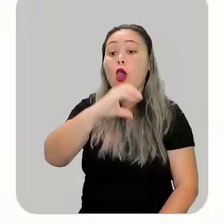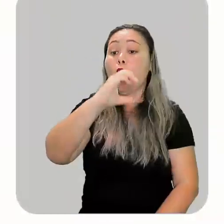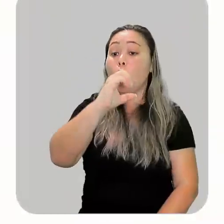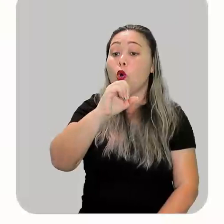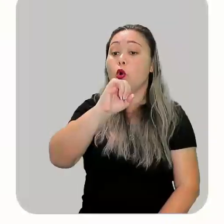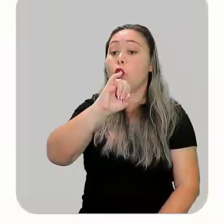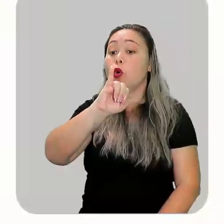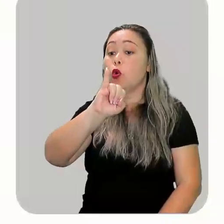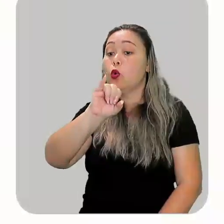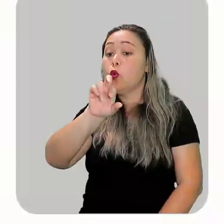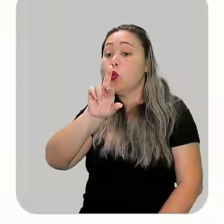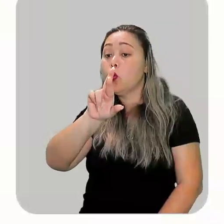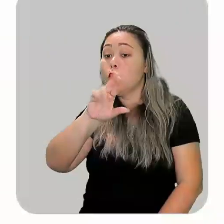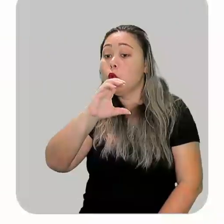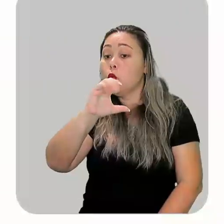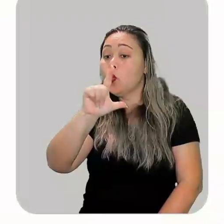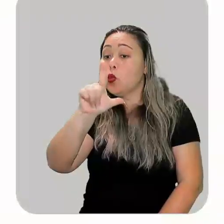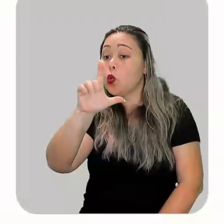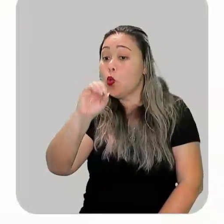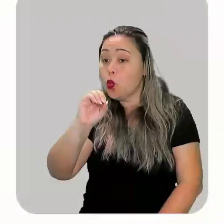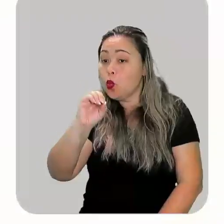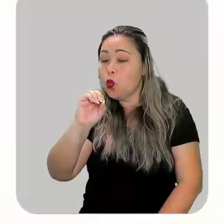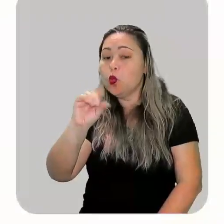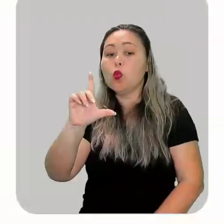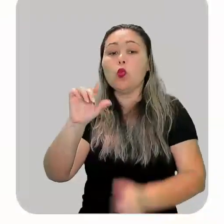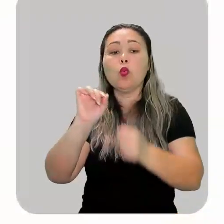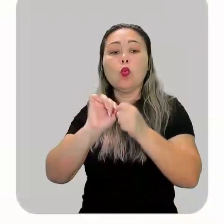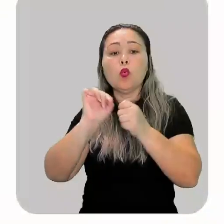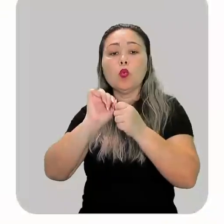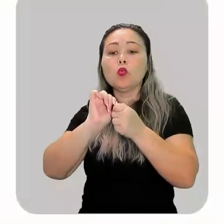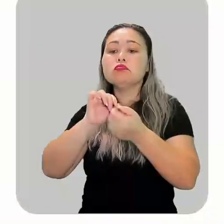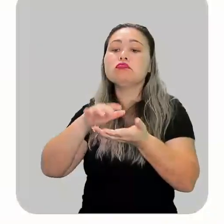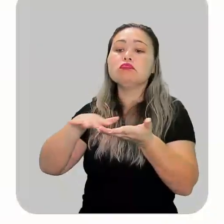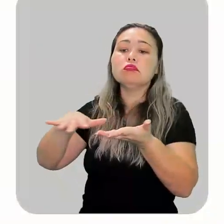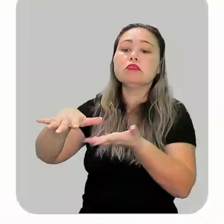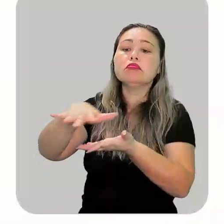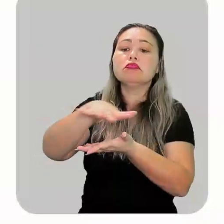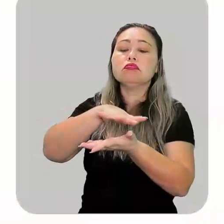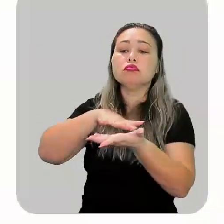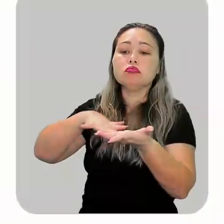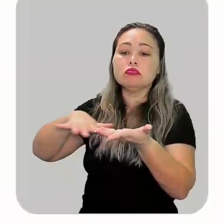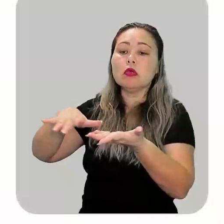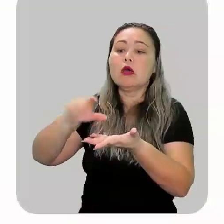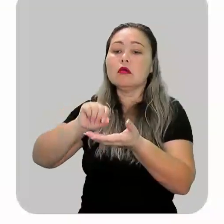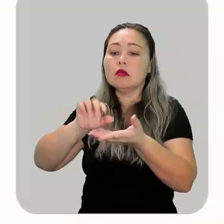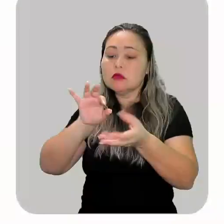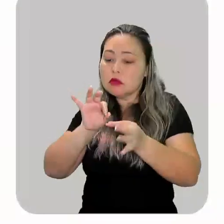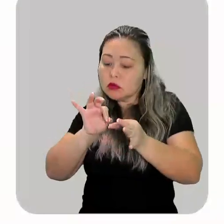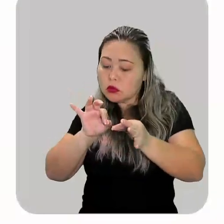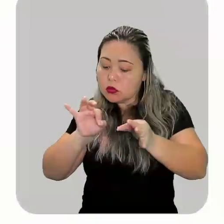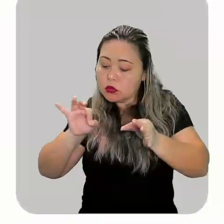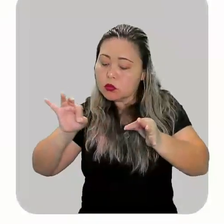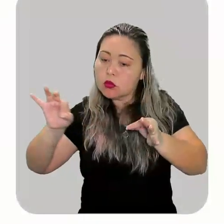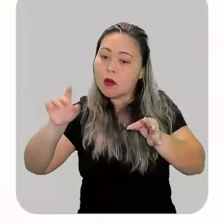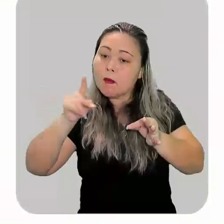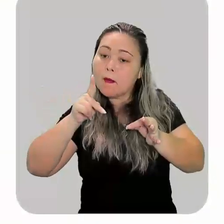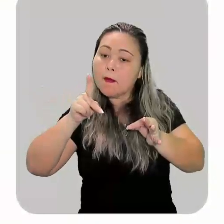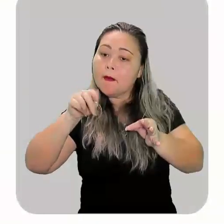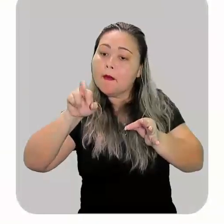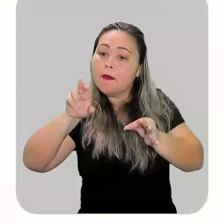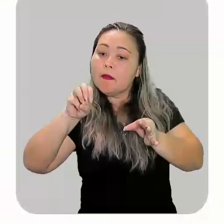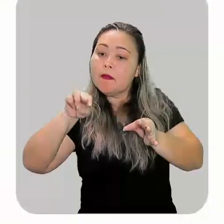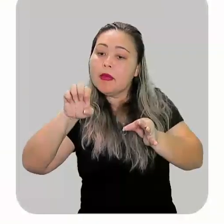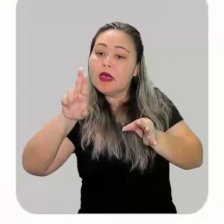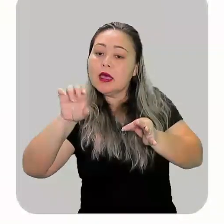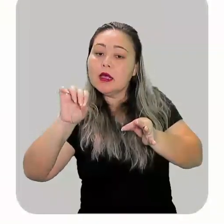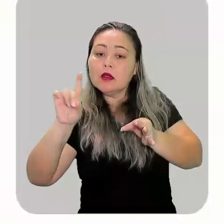círculo. E na geometria plana, nós calculamos o que da circunferência? O comprimento, que nós chamamos de perímetro, que é